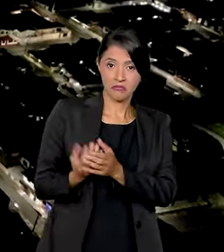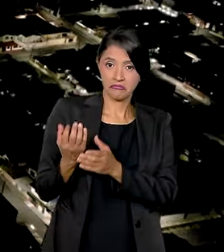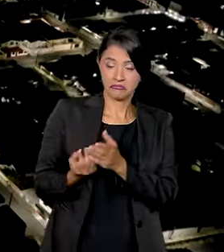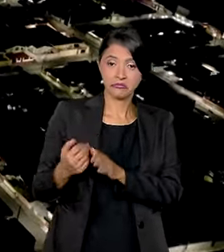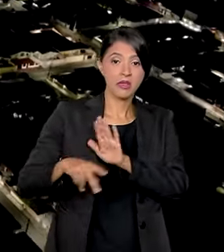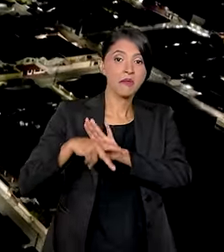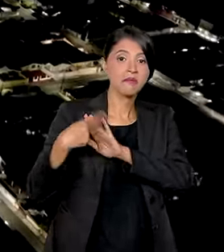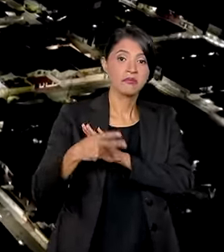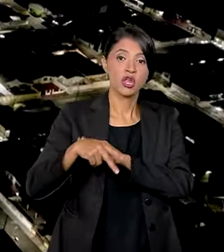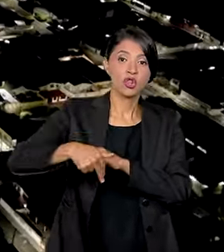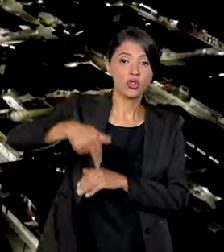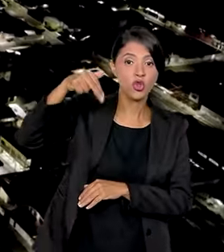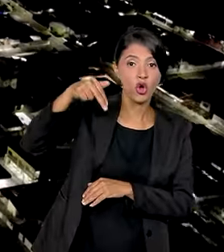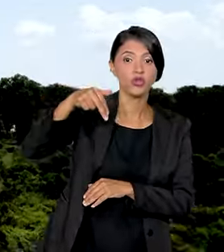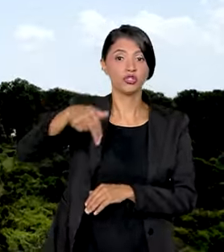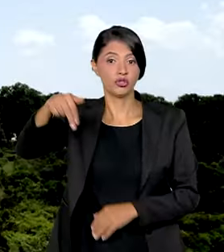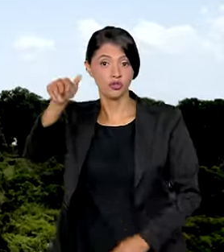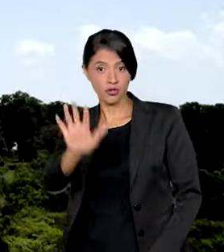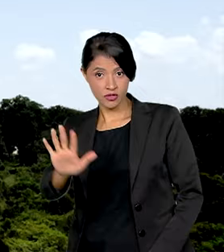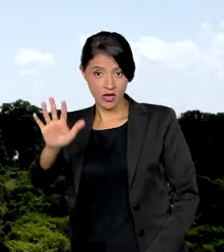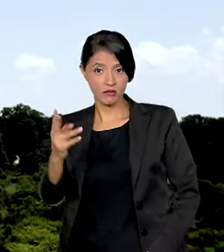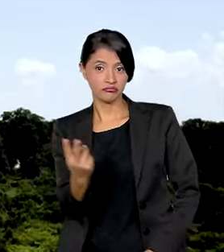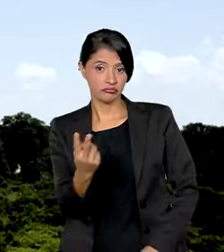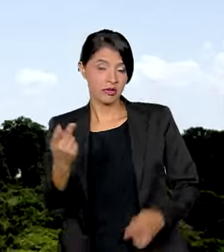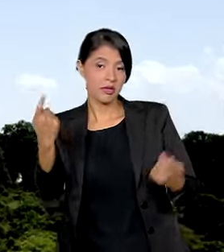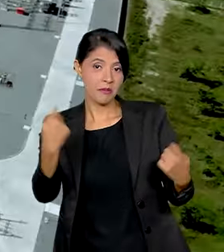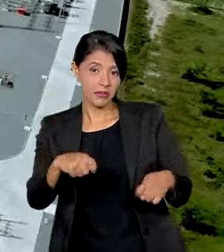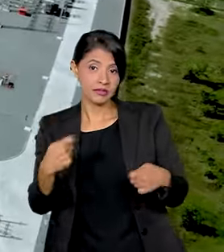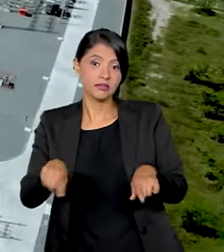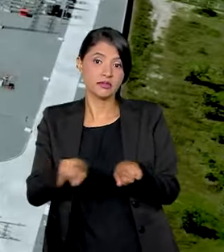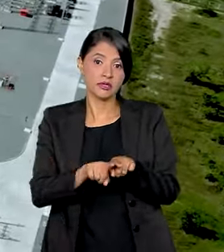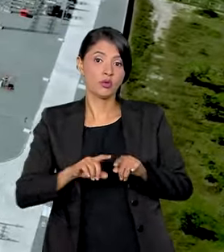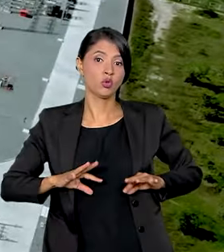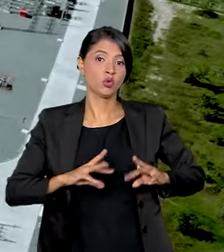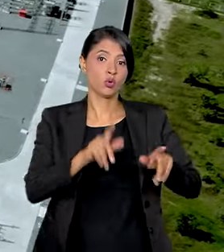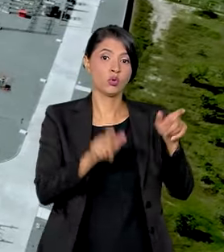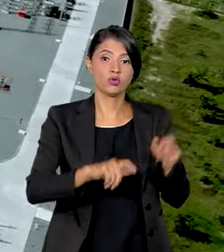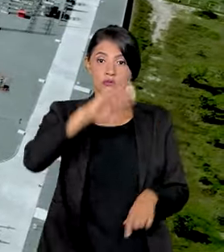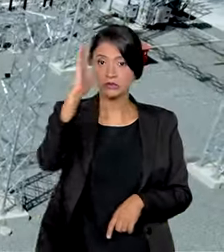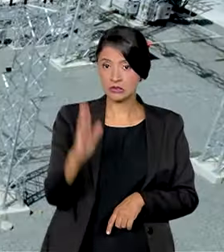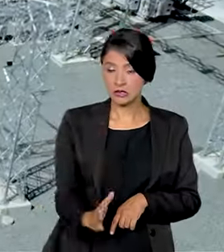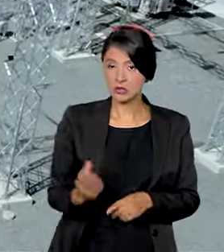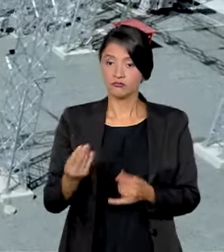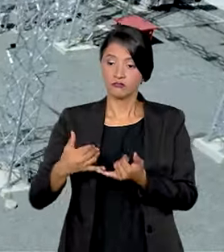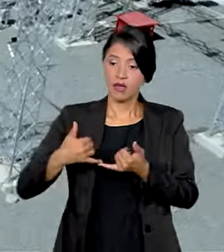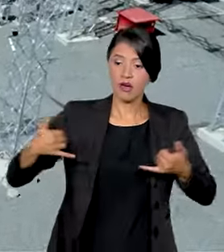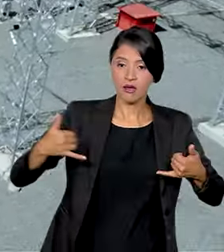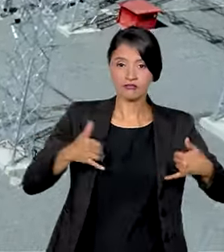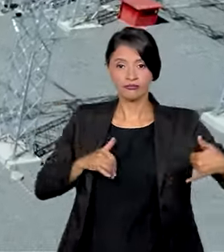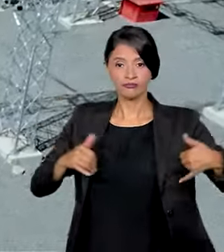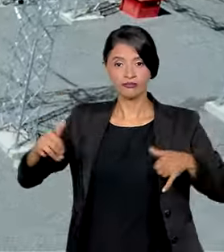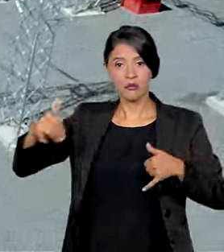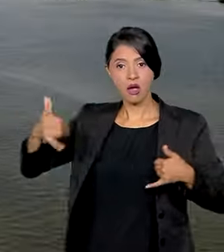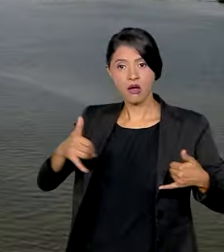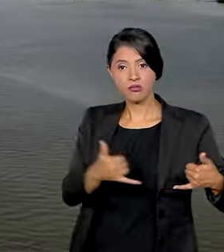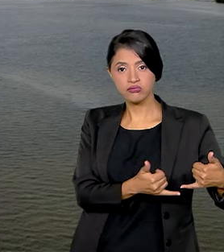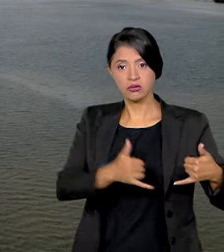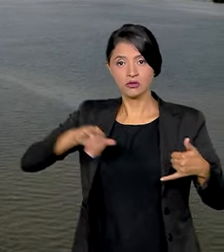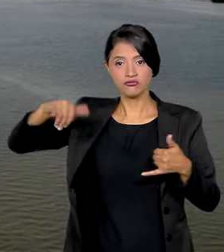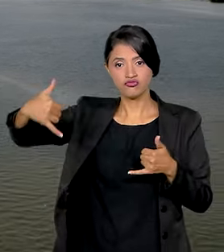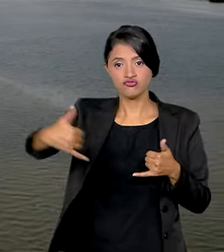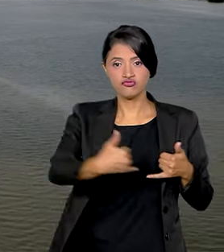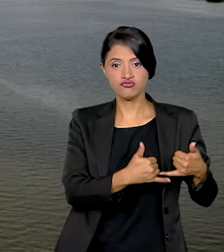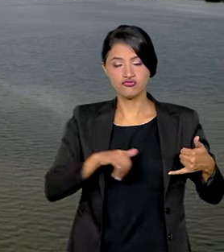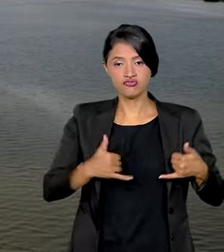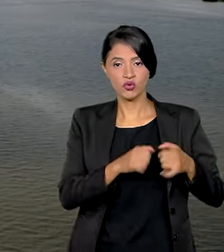Energia gerada especialmente do norte e do nordeste, que precisa chegar aos brasileiros através das linhas de transmissão